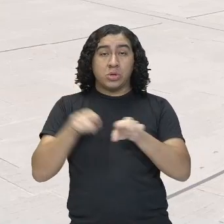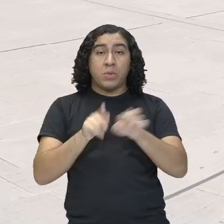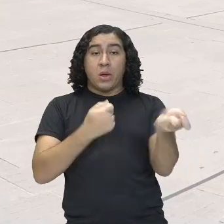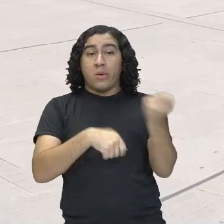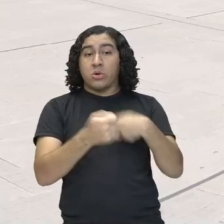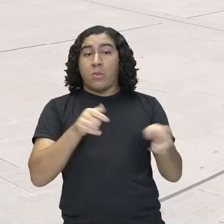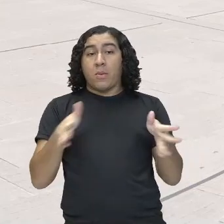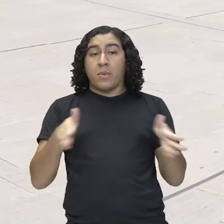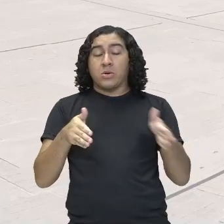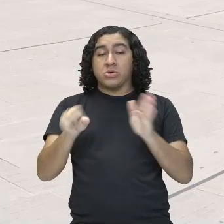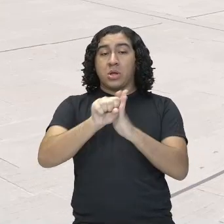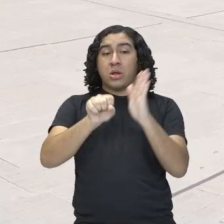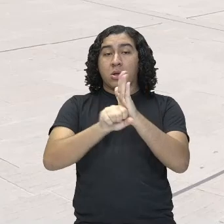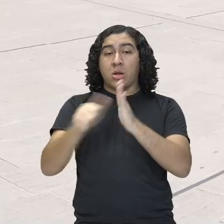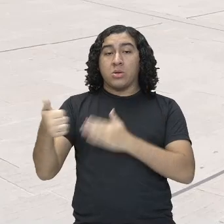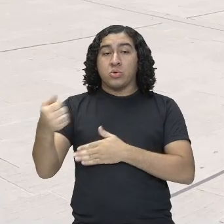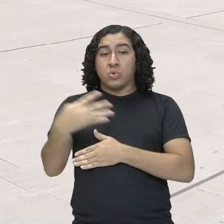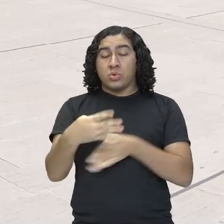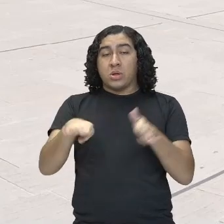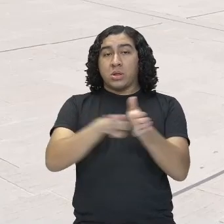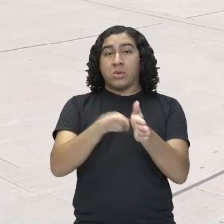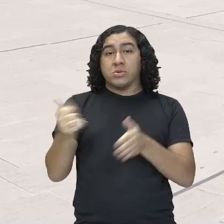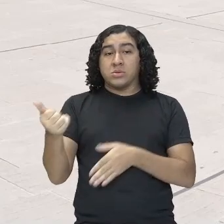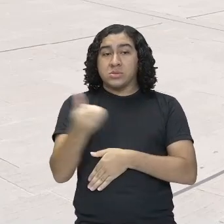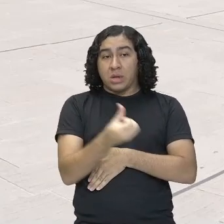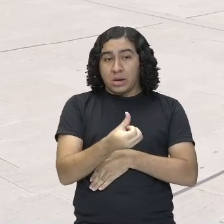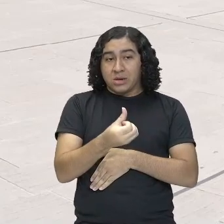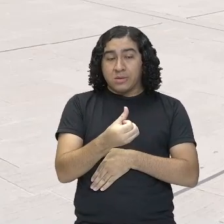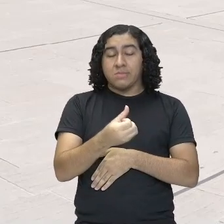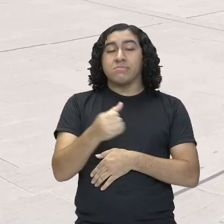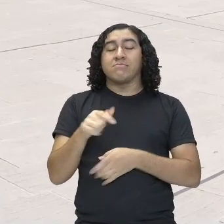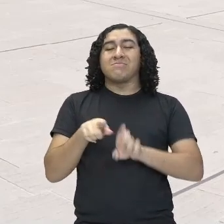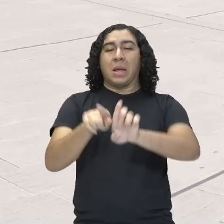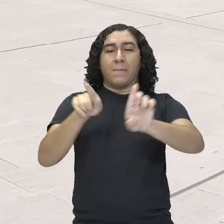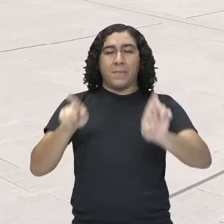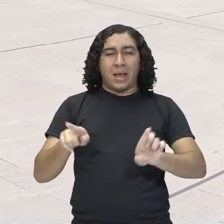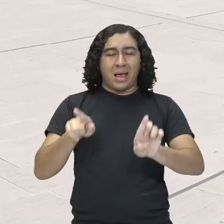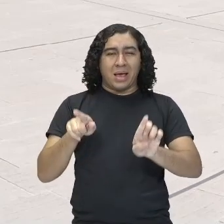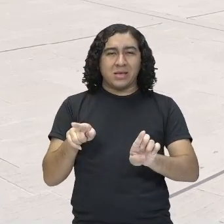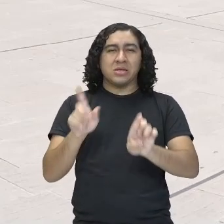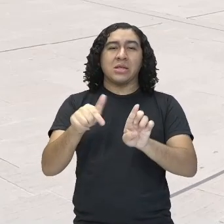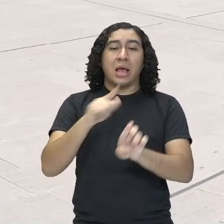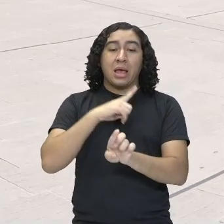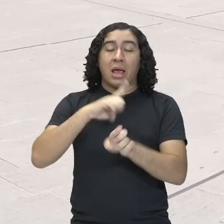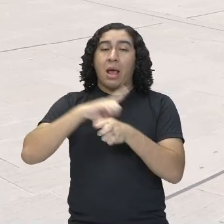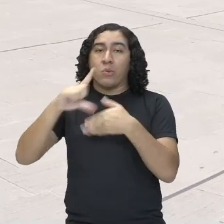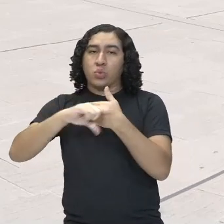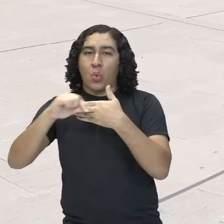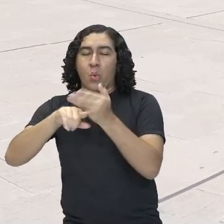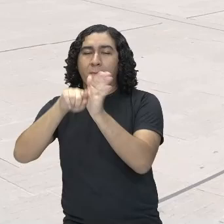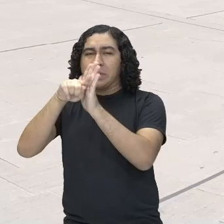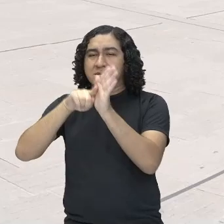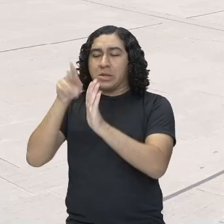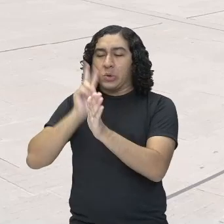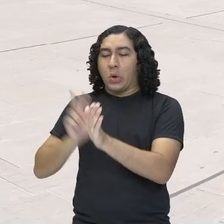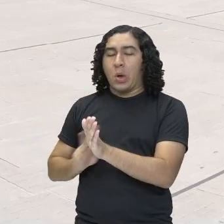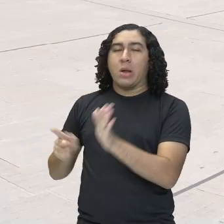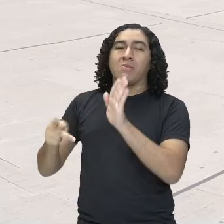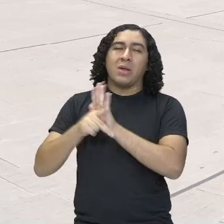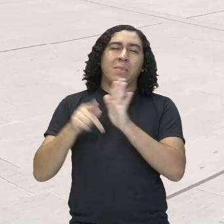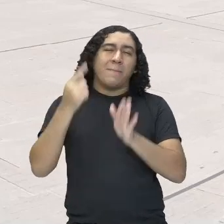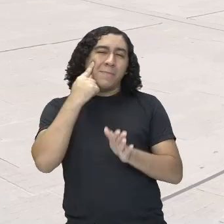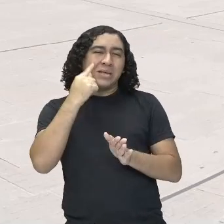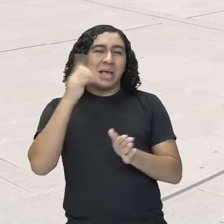Período século XIV ao XVI, mas há estudiosos, historiadores que colocam aí até o